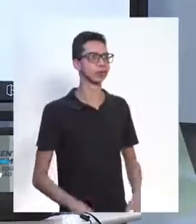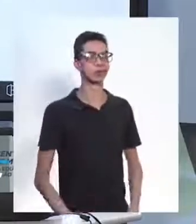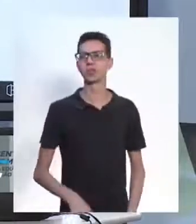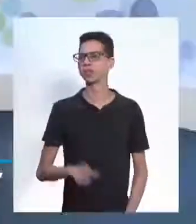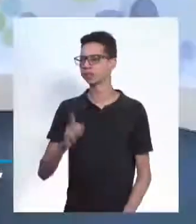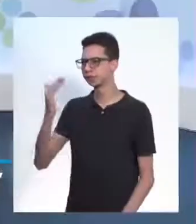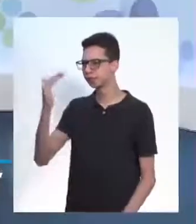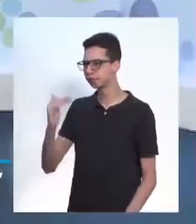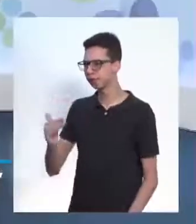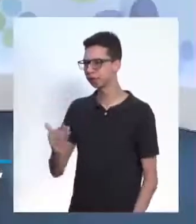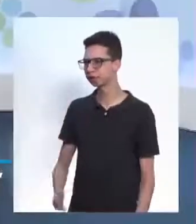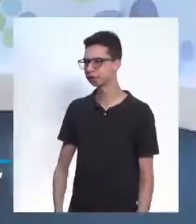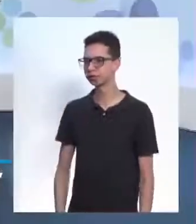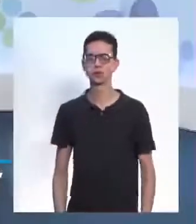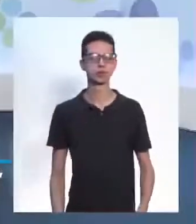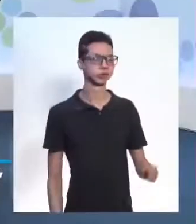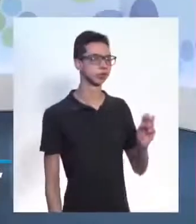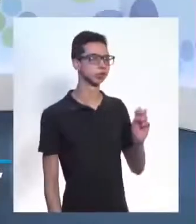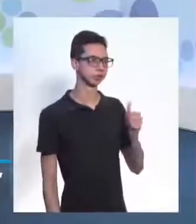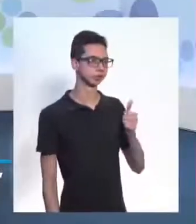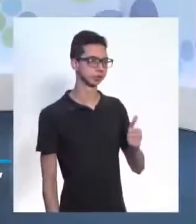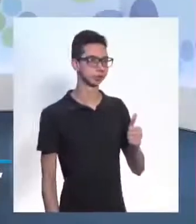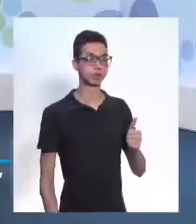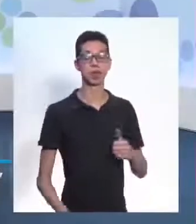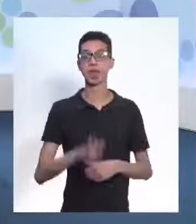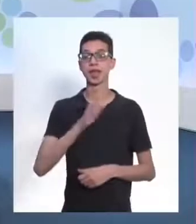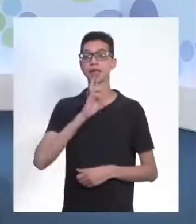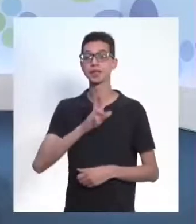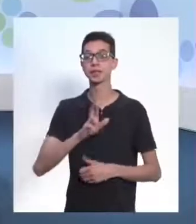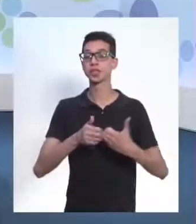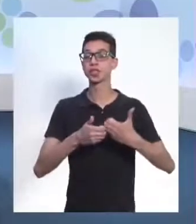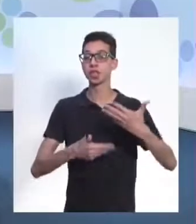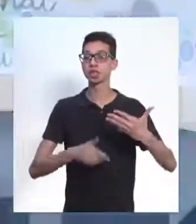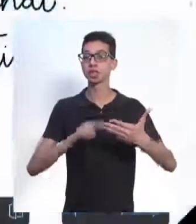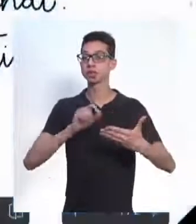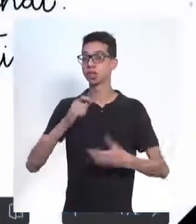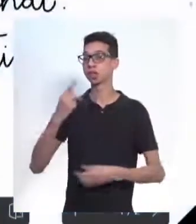embaixo? Vou. Sua resposta foi selecionada no chat, Ideia.